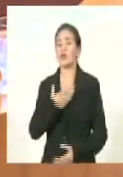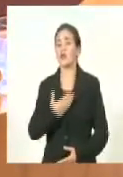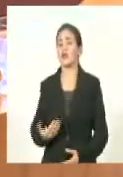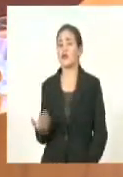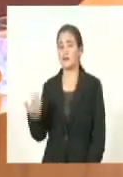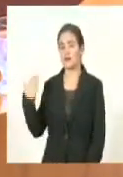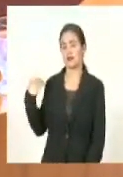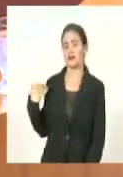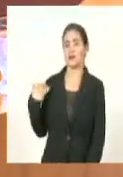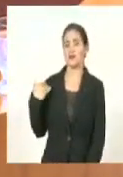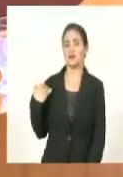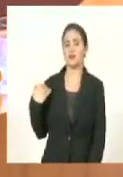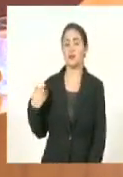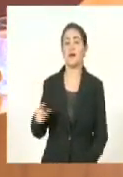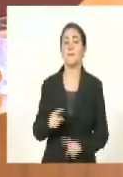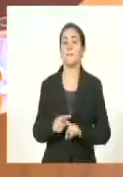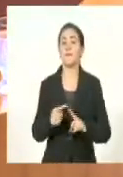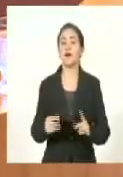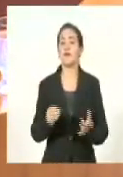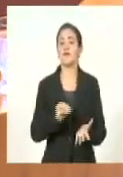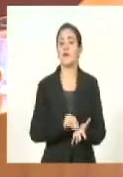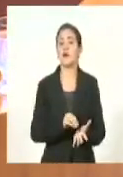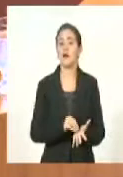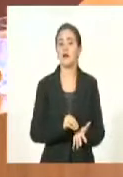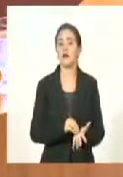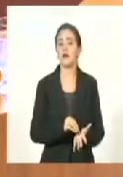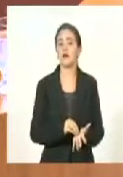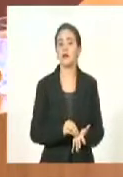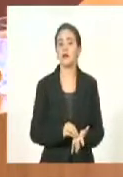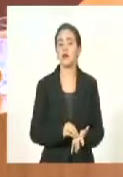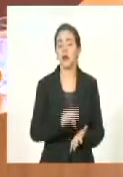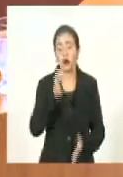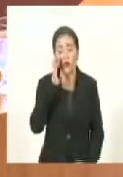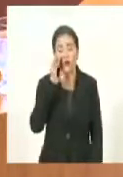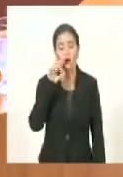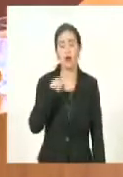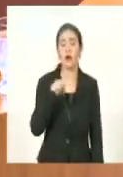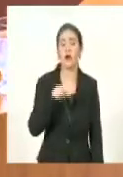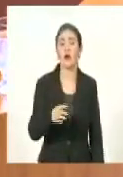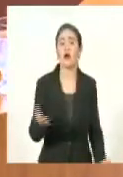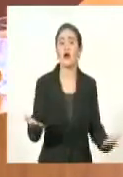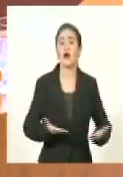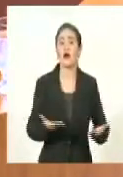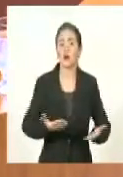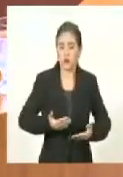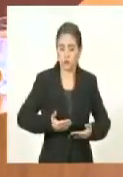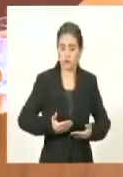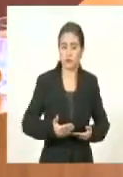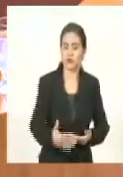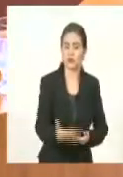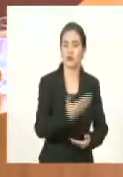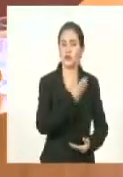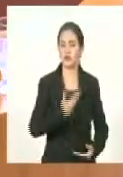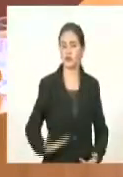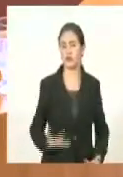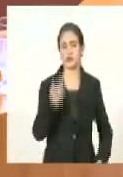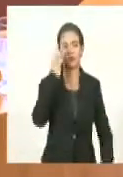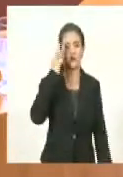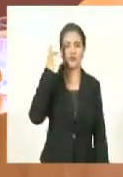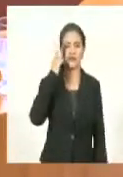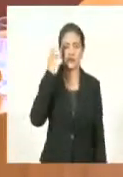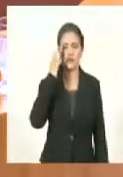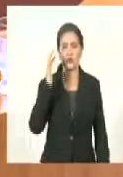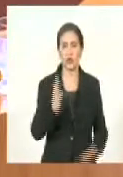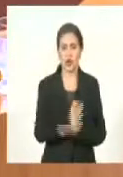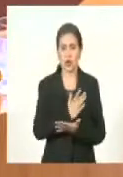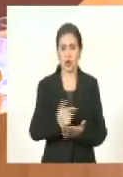gestão. Vou citar algumas aqui, algumas que já foram comprovadas nessa tribuna, que já foram comprovadas pela imprensa.